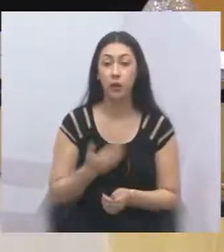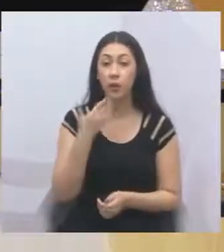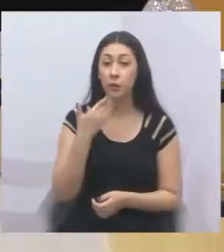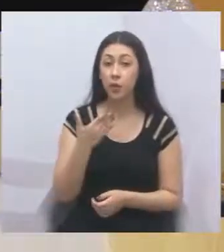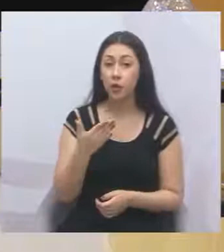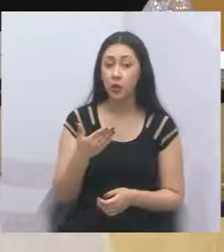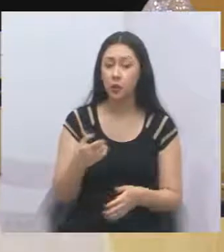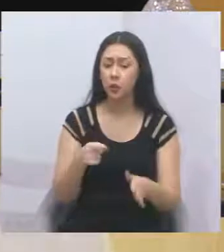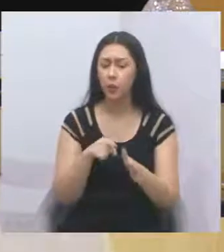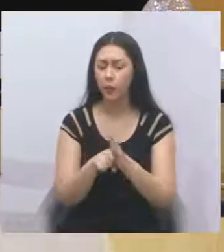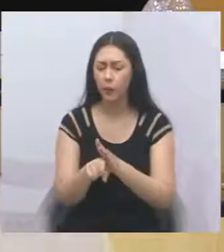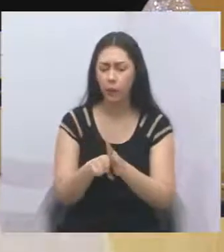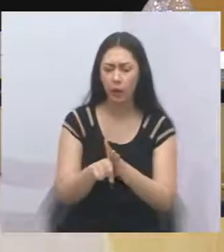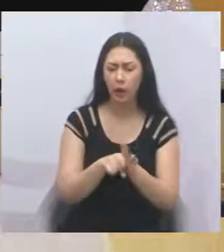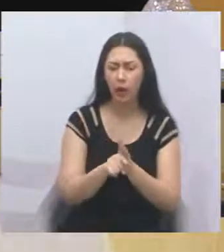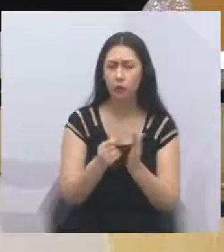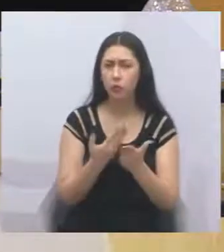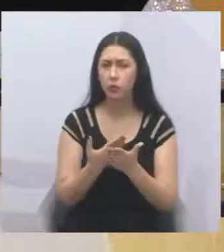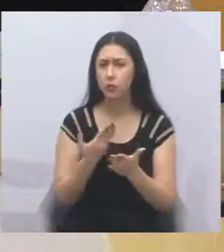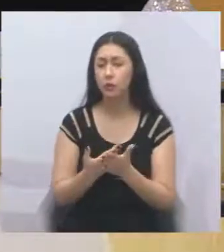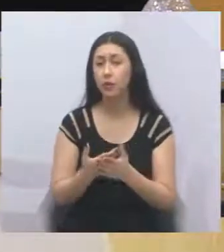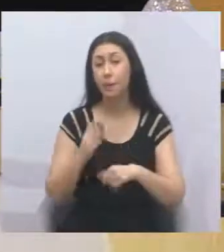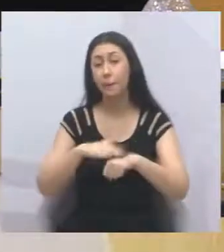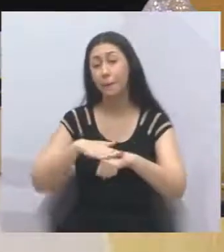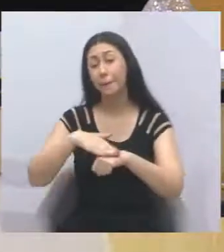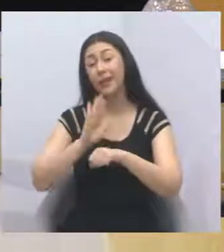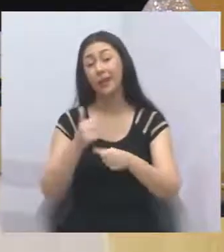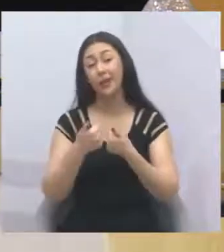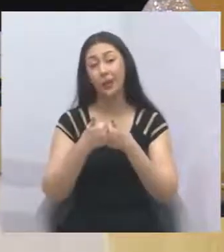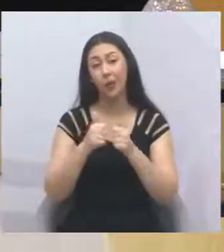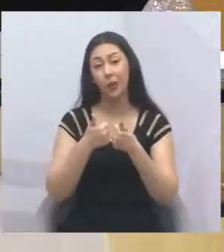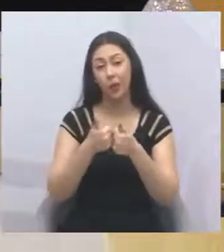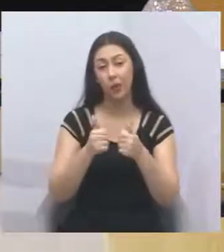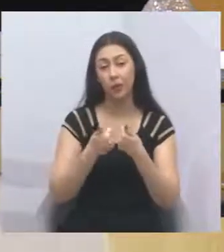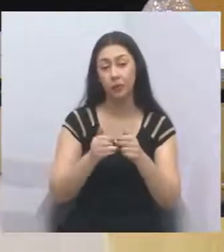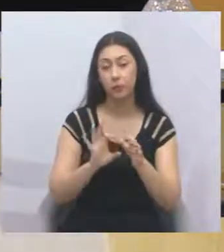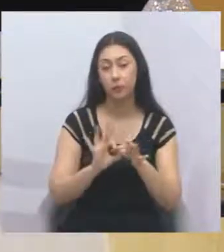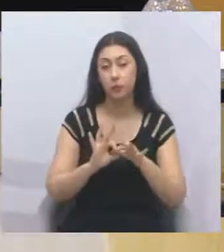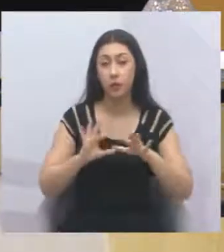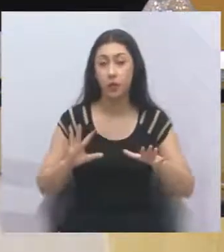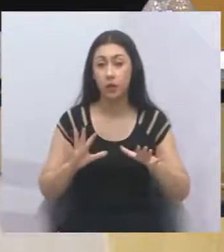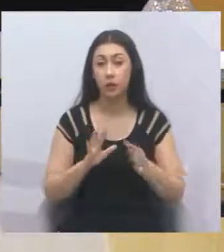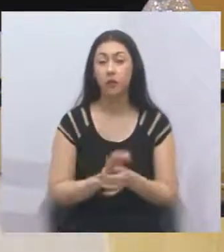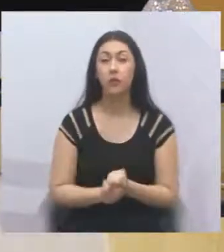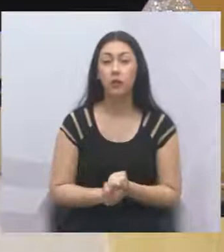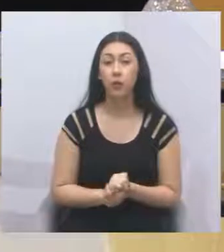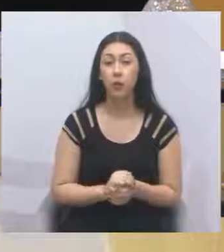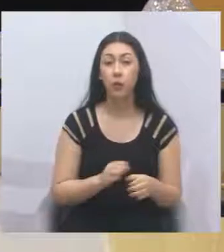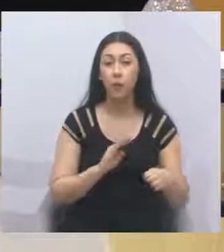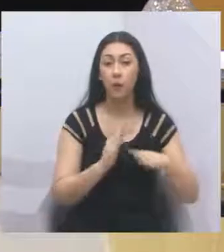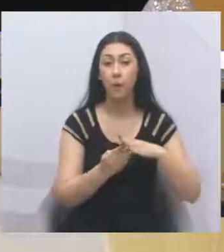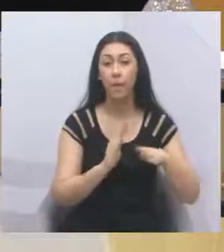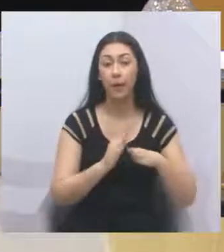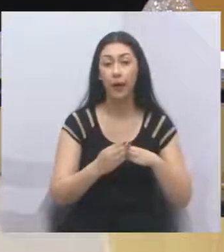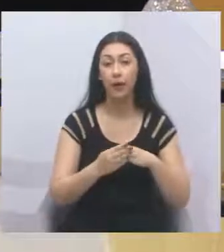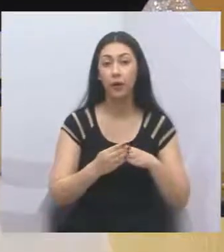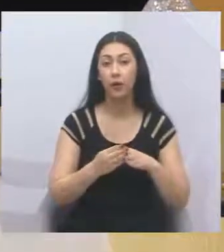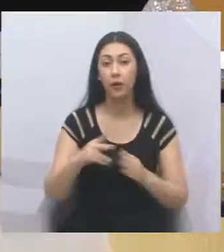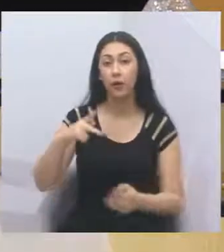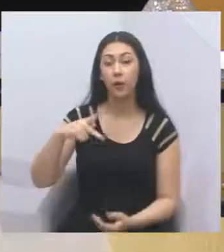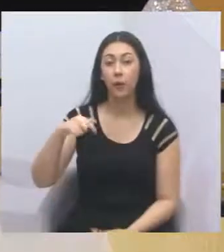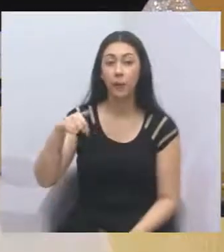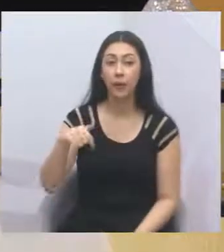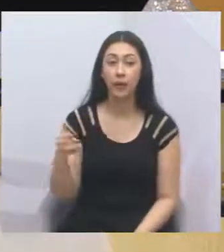do estudo com vista à ampliação do horário da linha de ônibus, com destino ao Parque Califórnia,